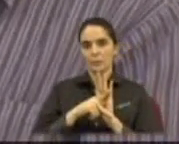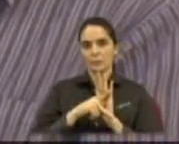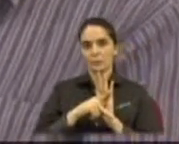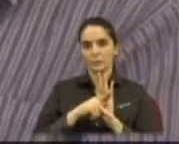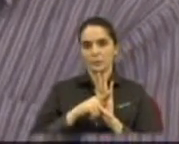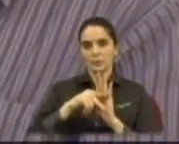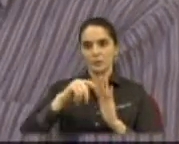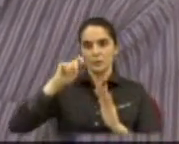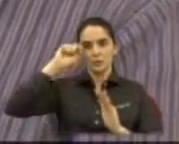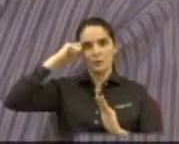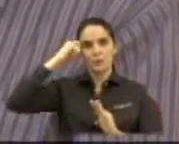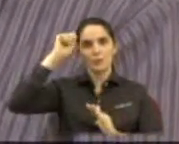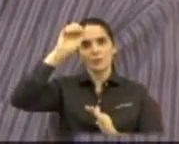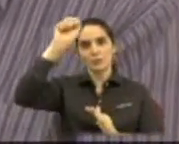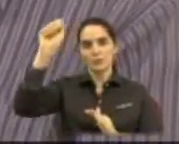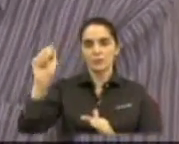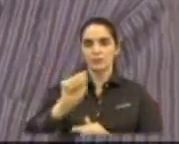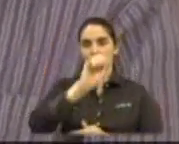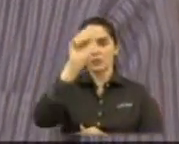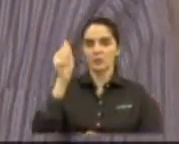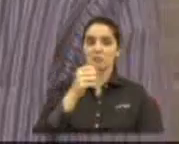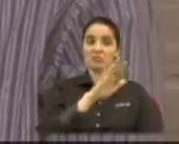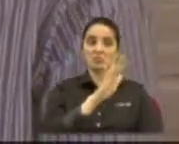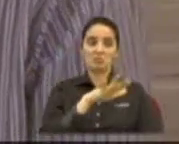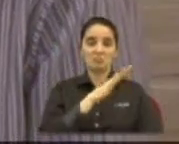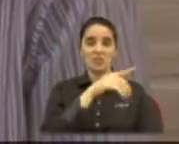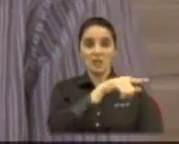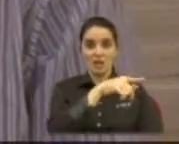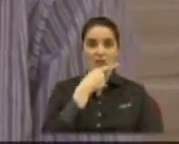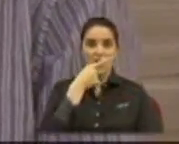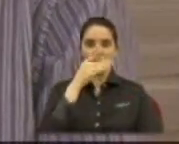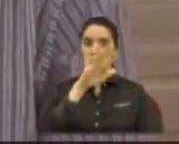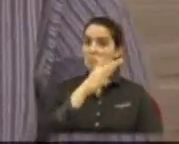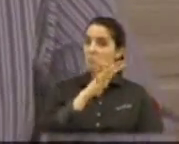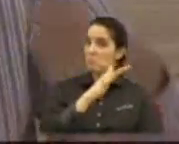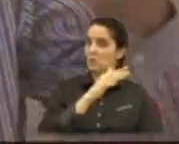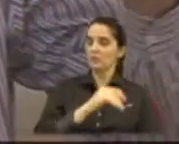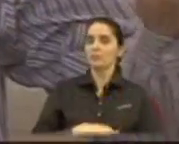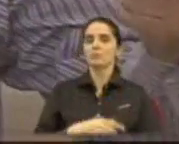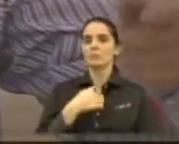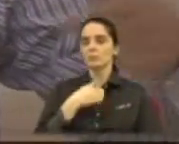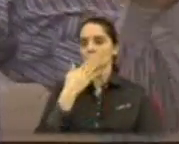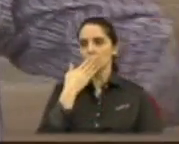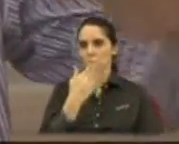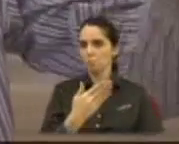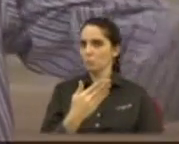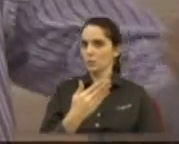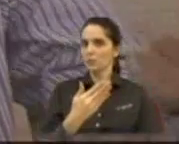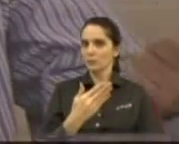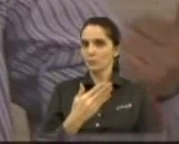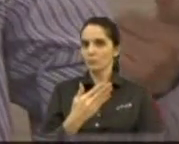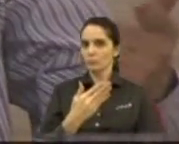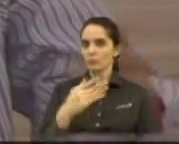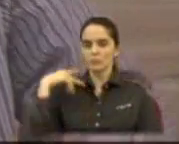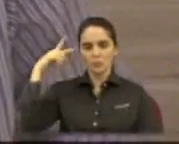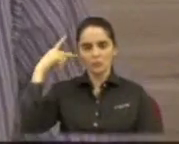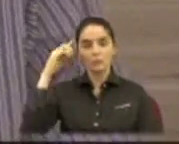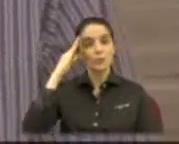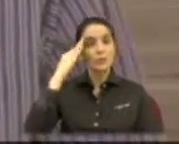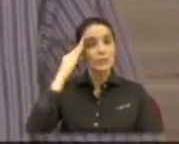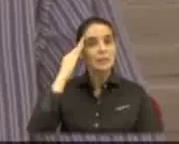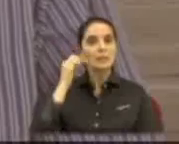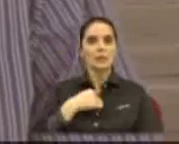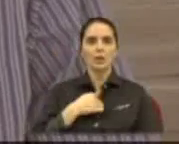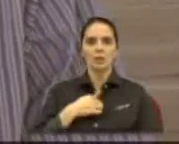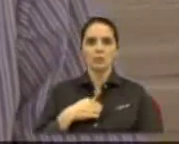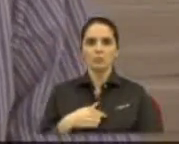que é a melhor, não, ela falou que é mais ou menos. Eu peço aos senhores vereadores que entendam a minha posição. Minha